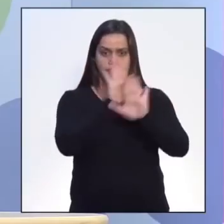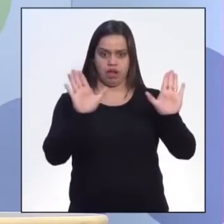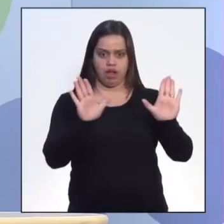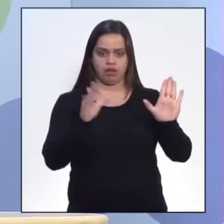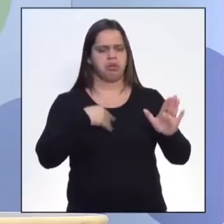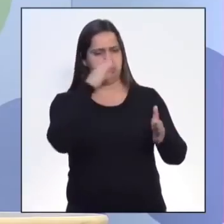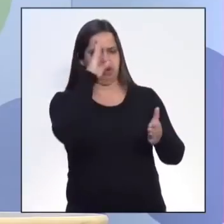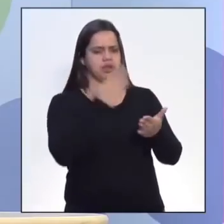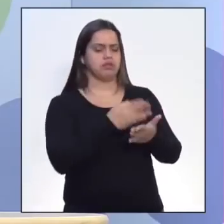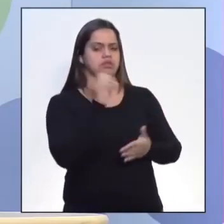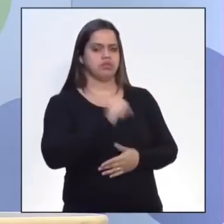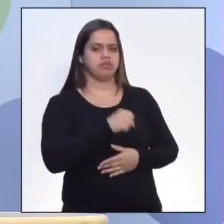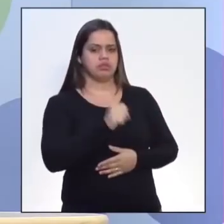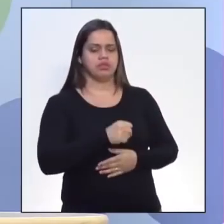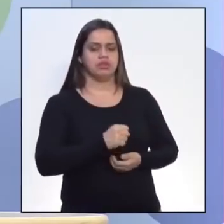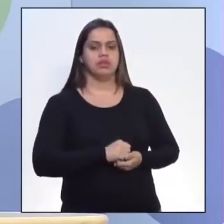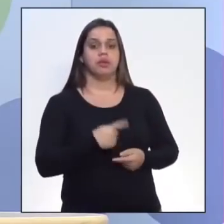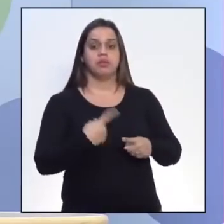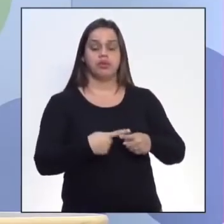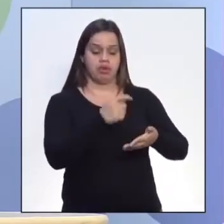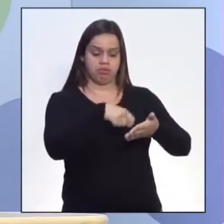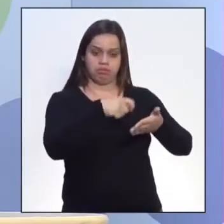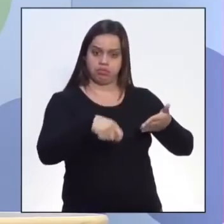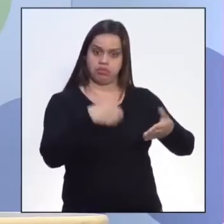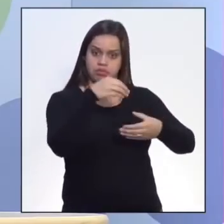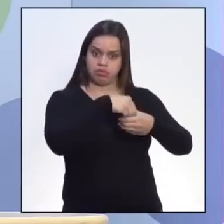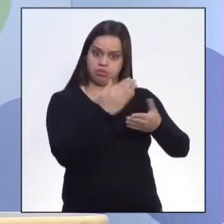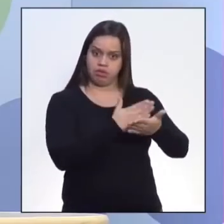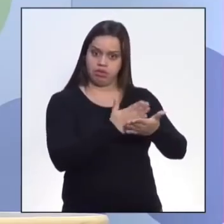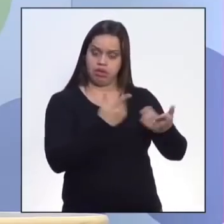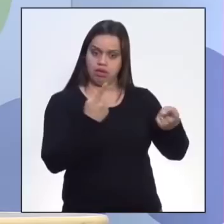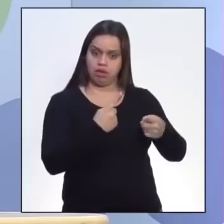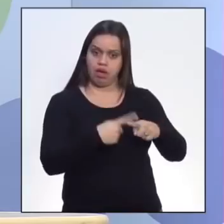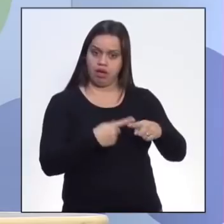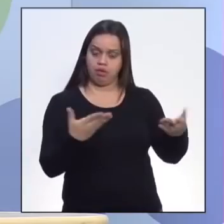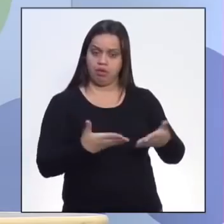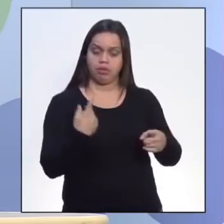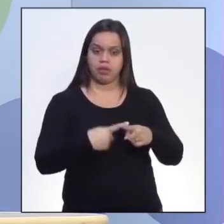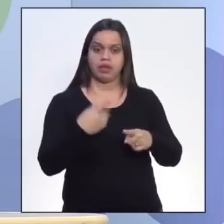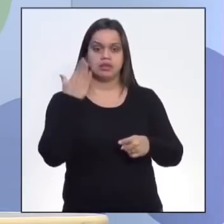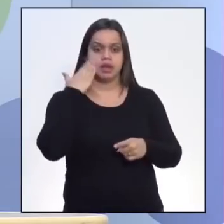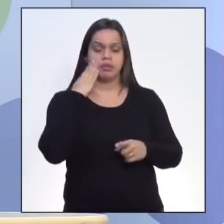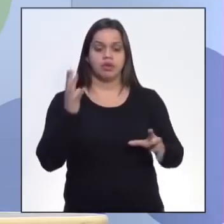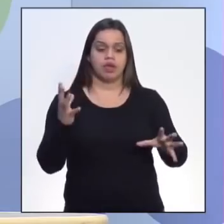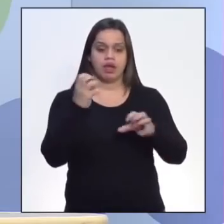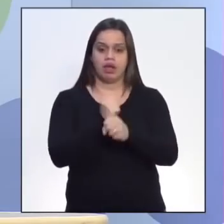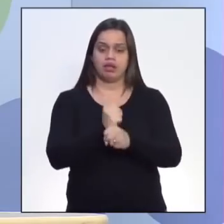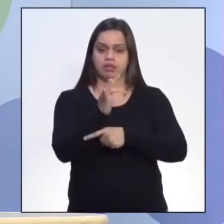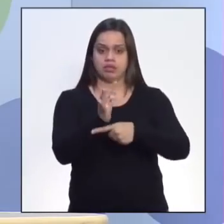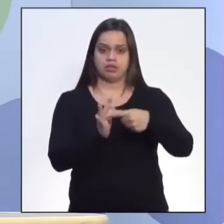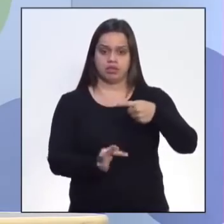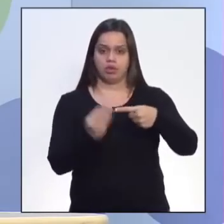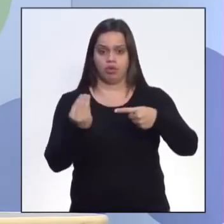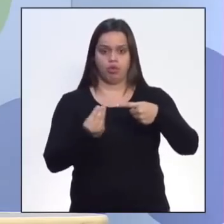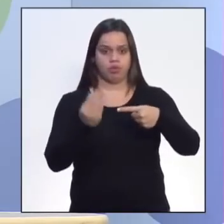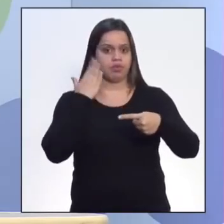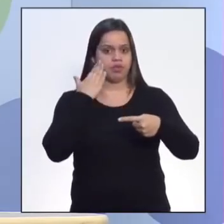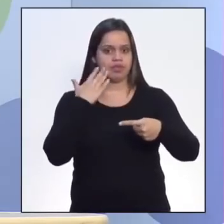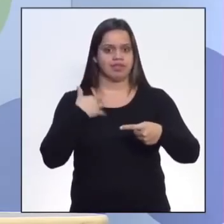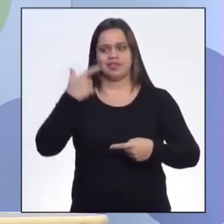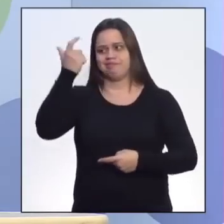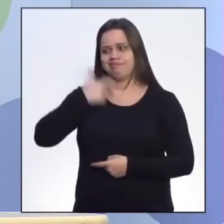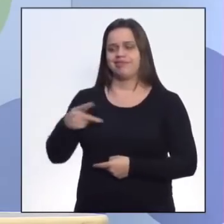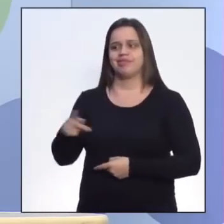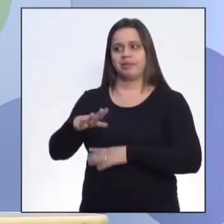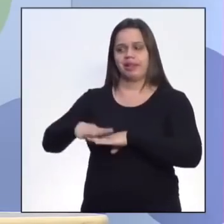é muito importante, principalmente a anotação deles nesse caso, que é saber aí que é a adição de fração, né? Ainda bem que eu sou professor de matemática,